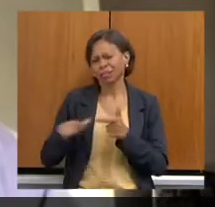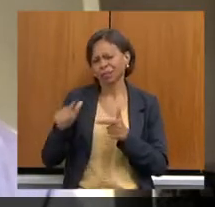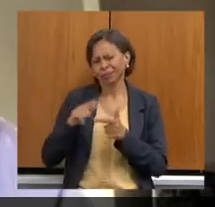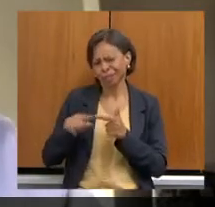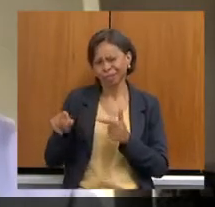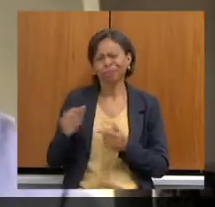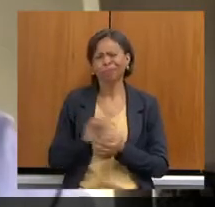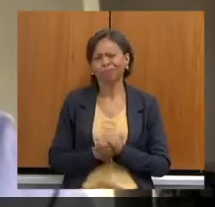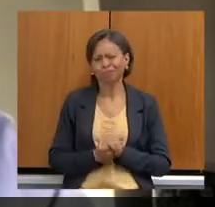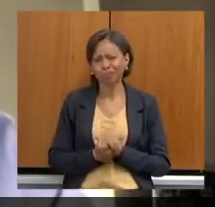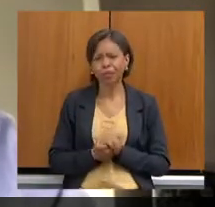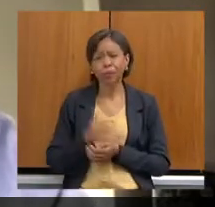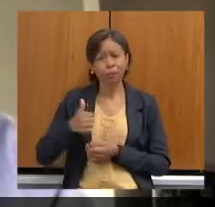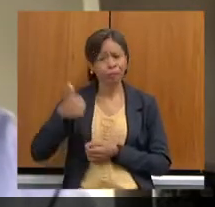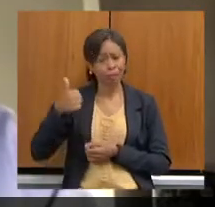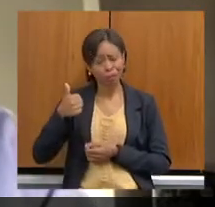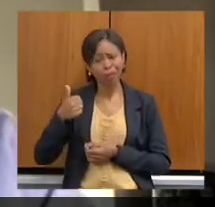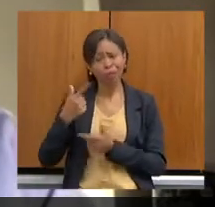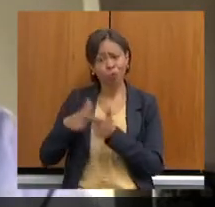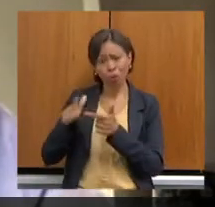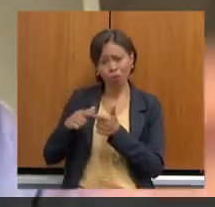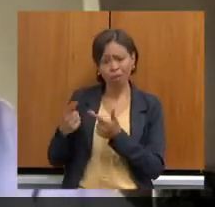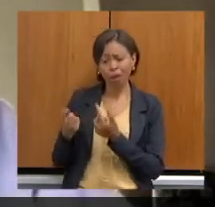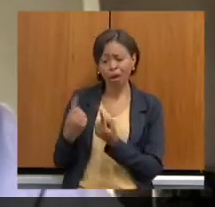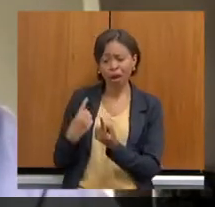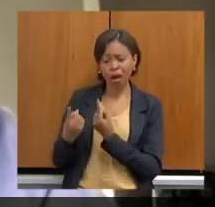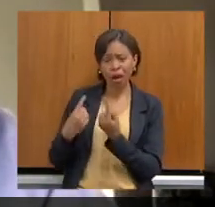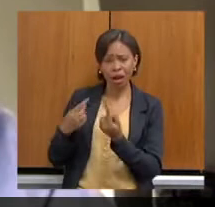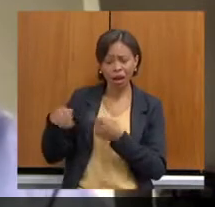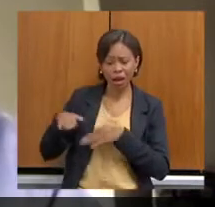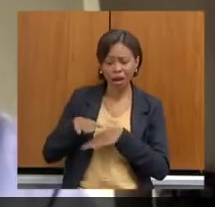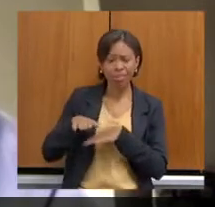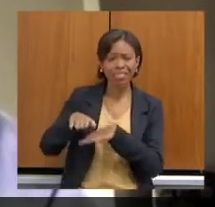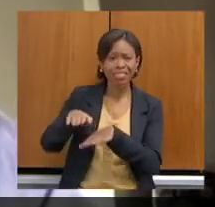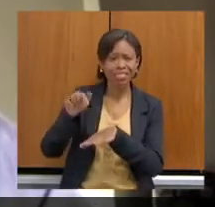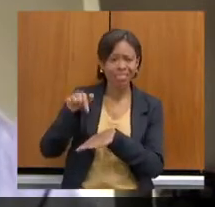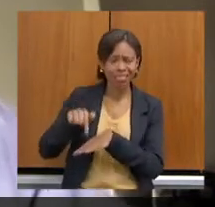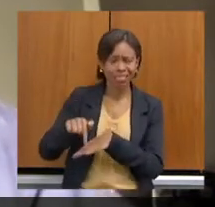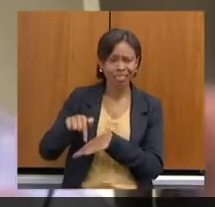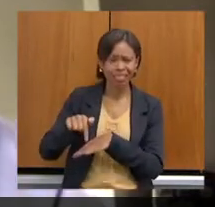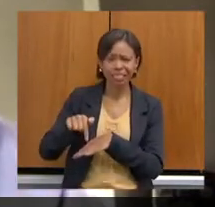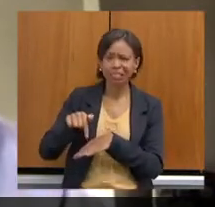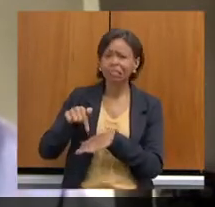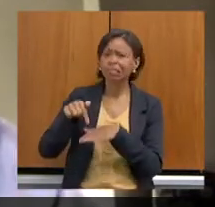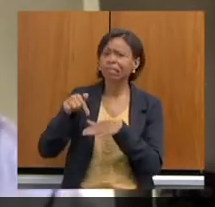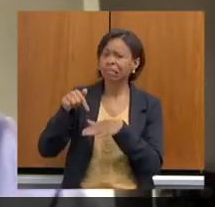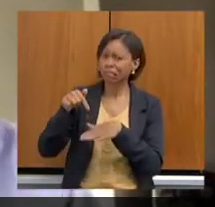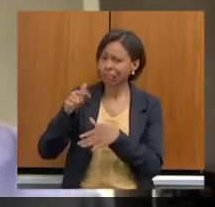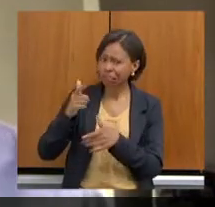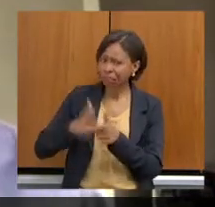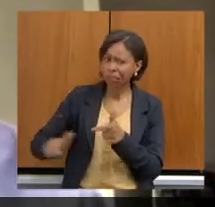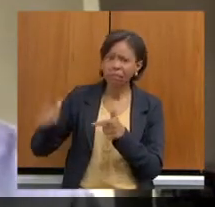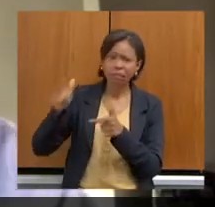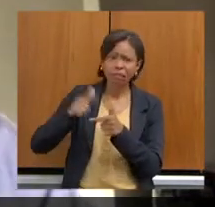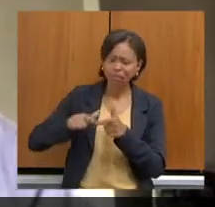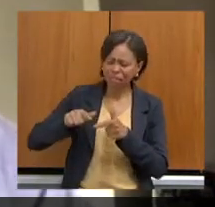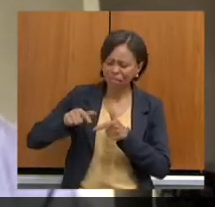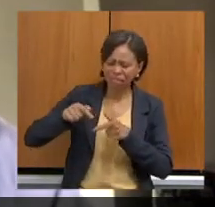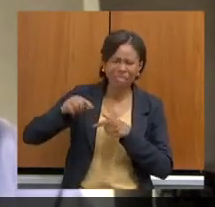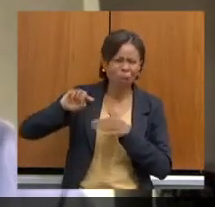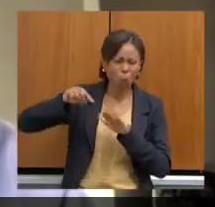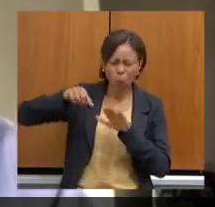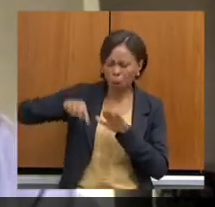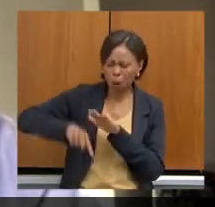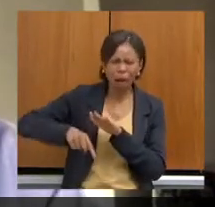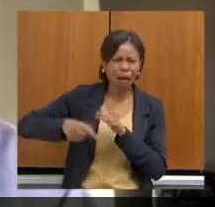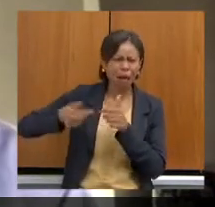a estrada que liga Janaúba Matias Cardoso ela está praticamente intransitável muito esburacada mas